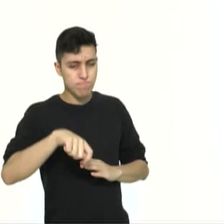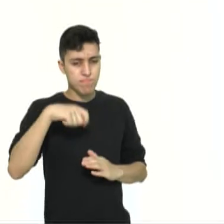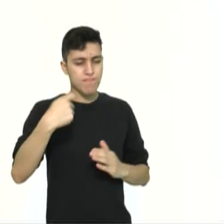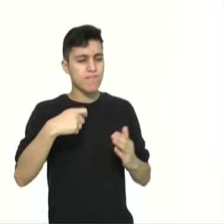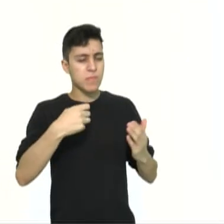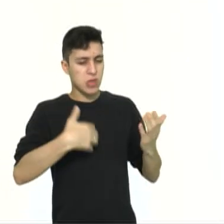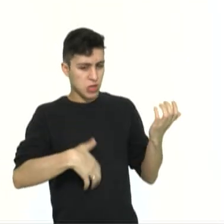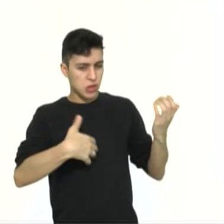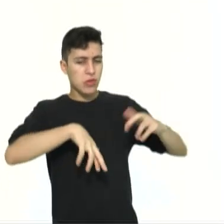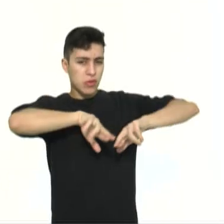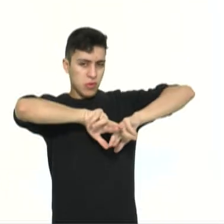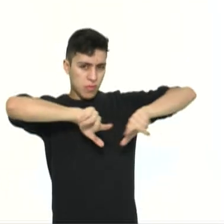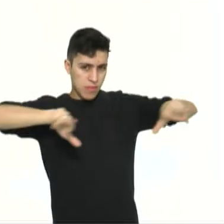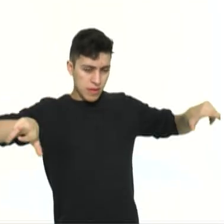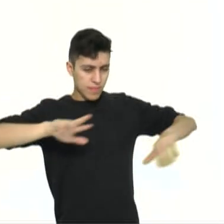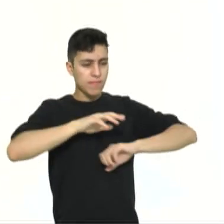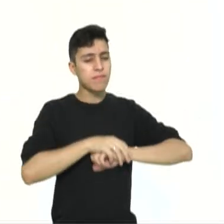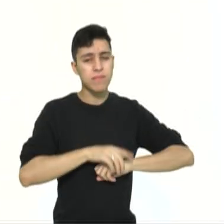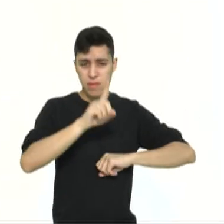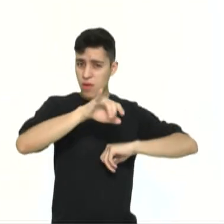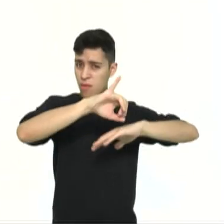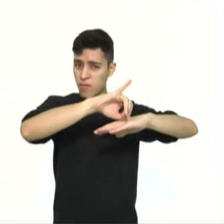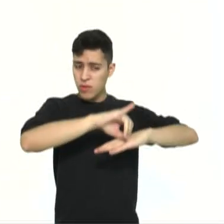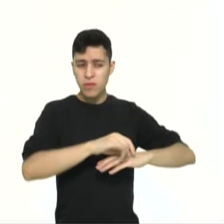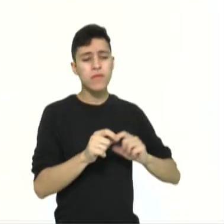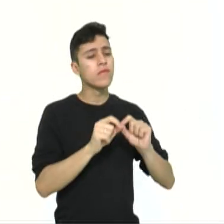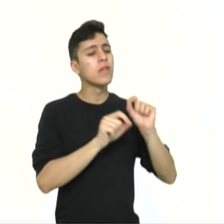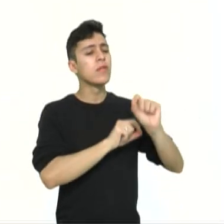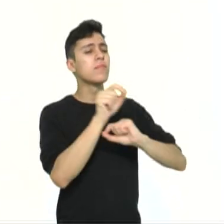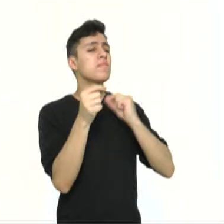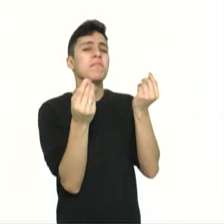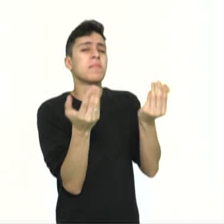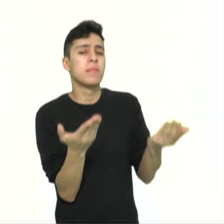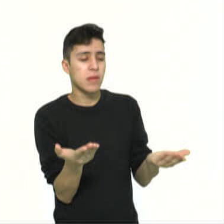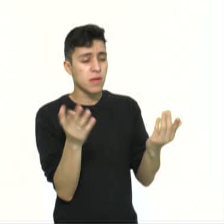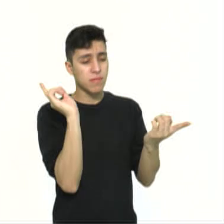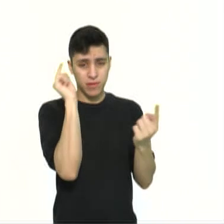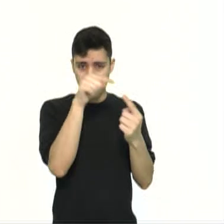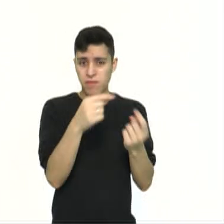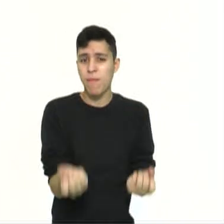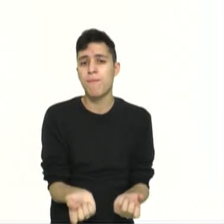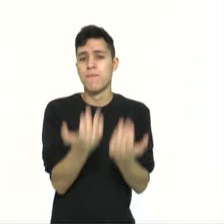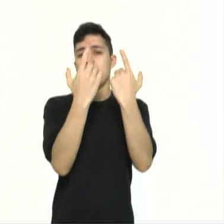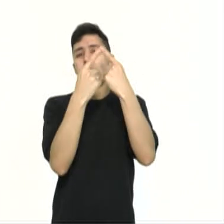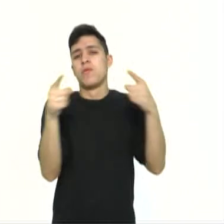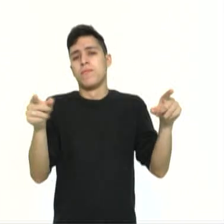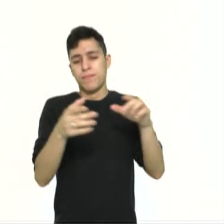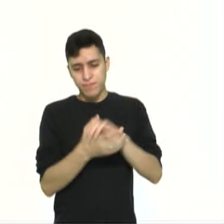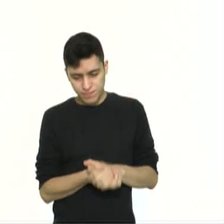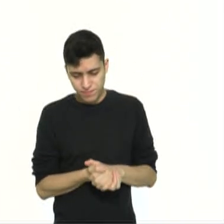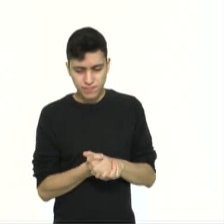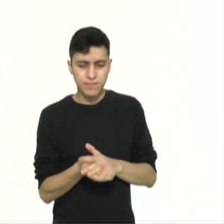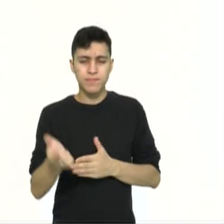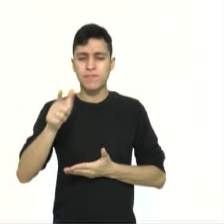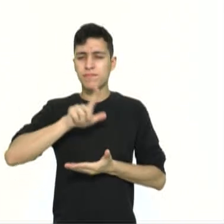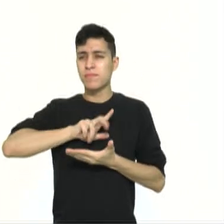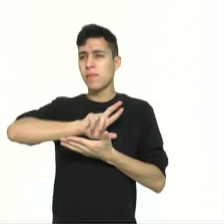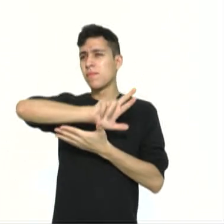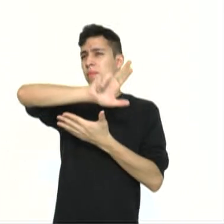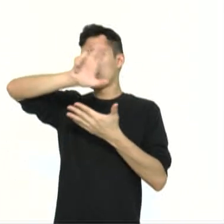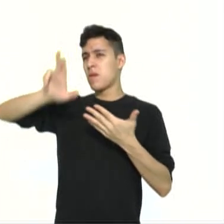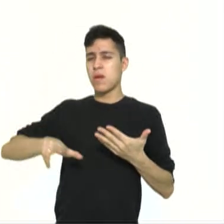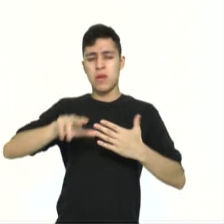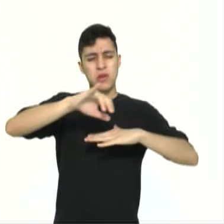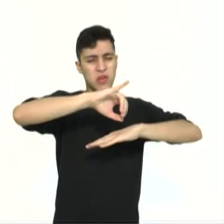musicais. Um instrumento musical é um objeto construído com a finalidade de produzir música. Existe uma ampla diversidade de